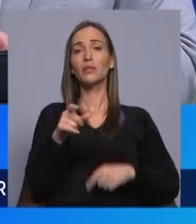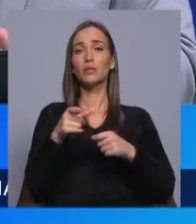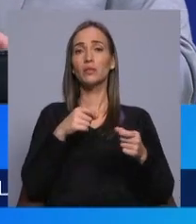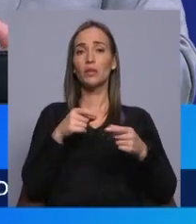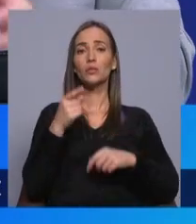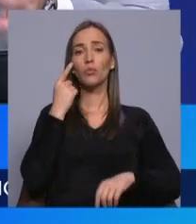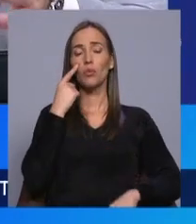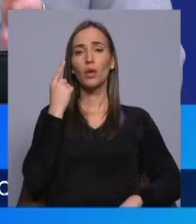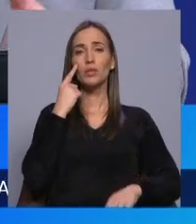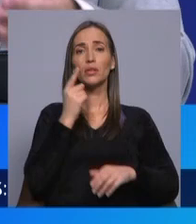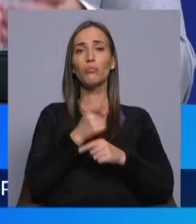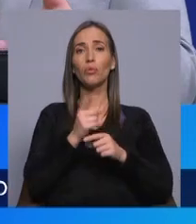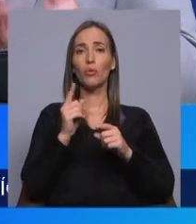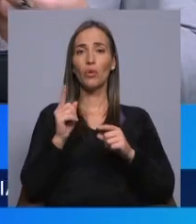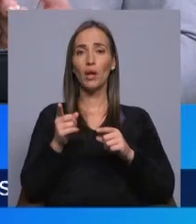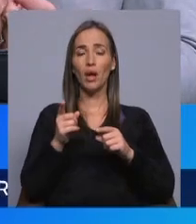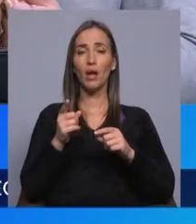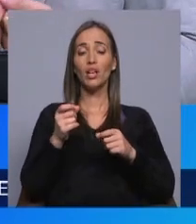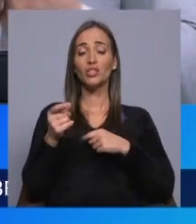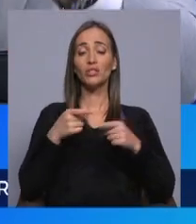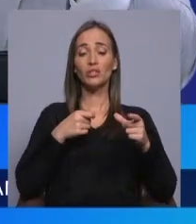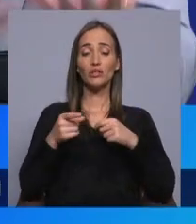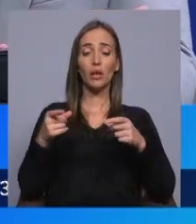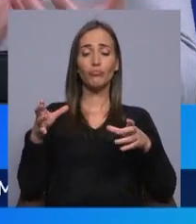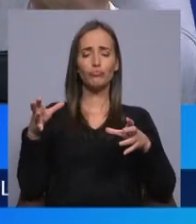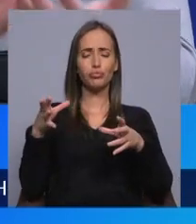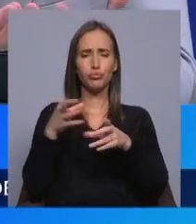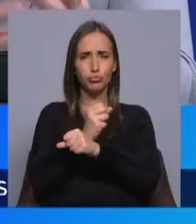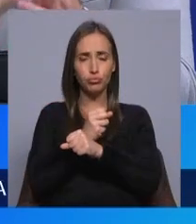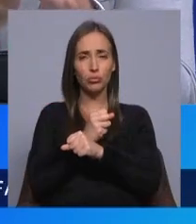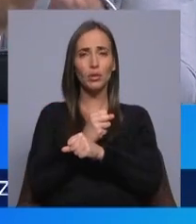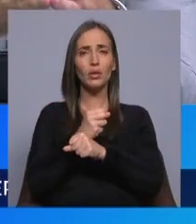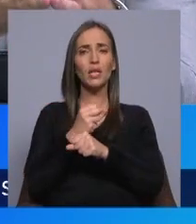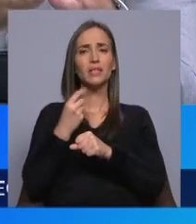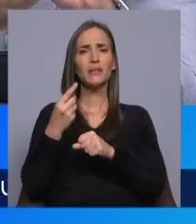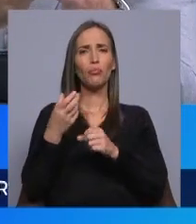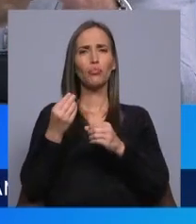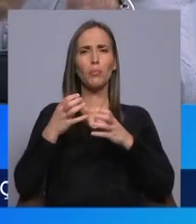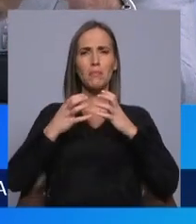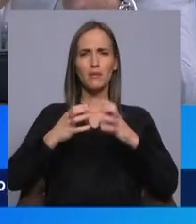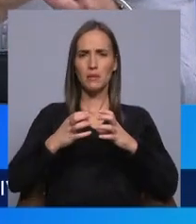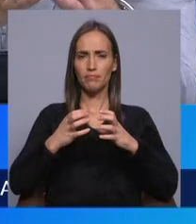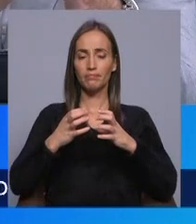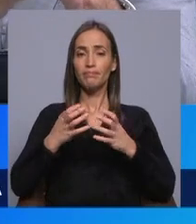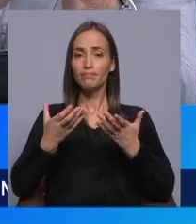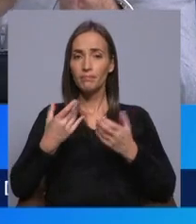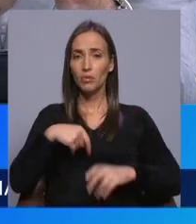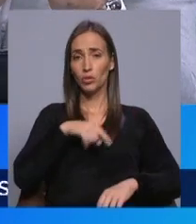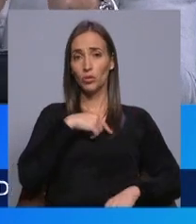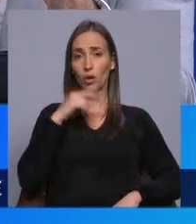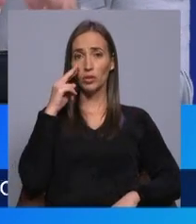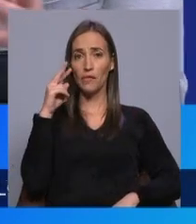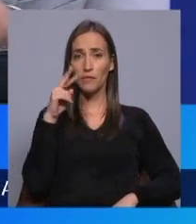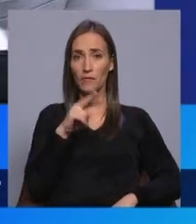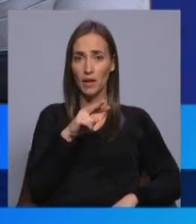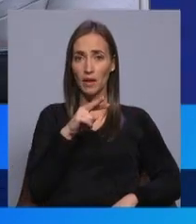conhecidas também por, na fase final da sua vida, terem grandes injeções de massa. Ou seja, será que aquilo que nós vimos foi, de facto,